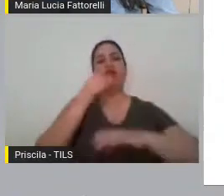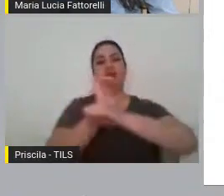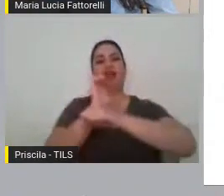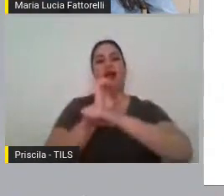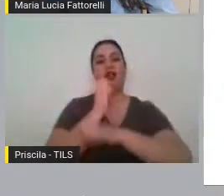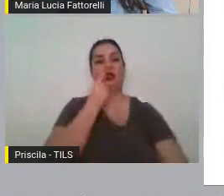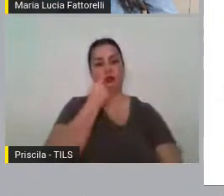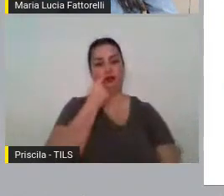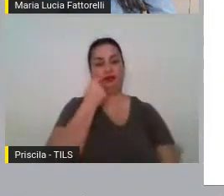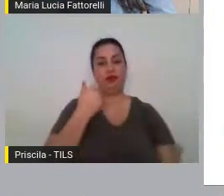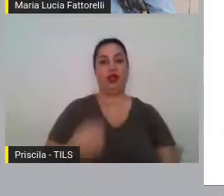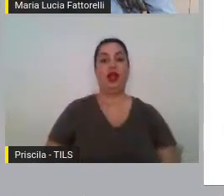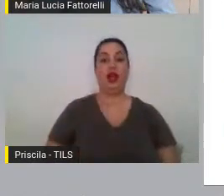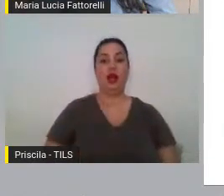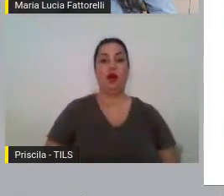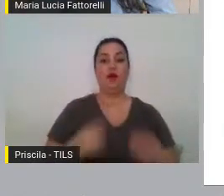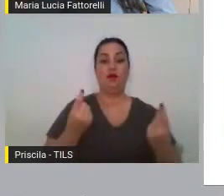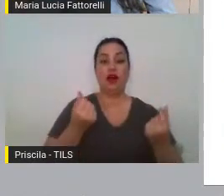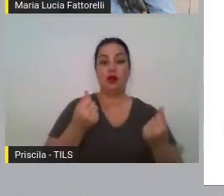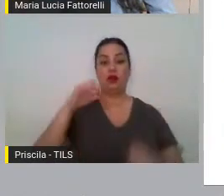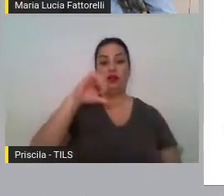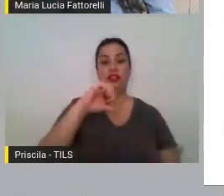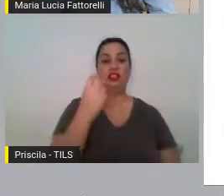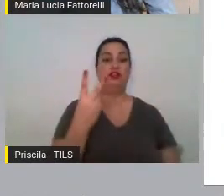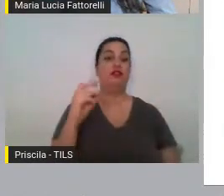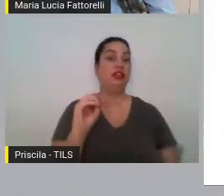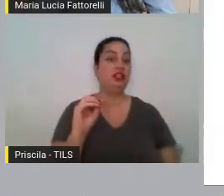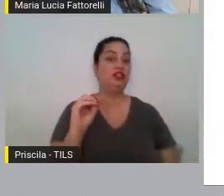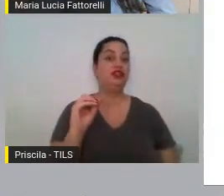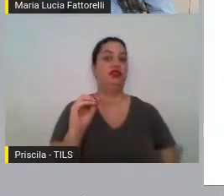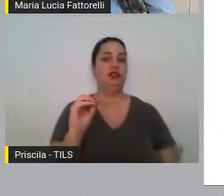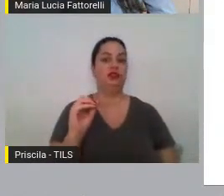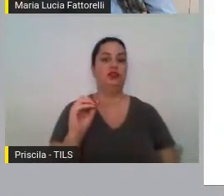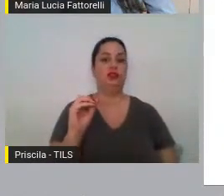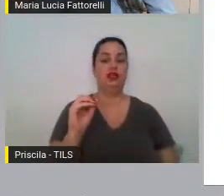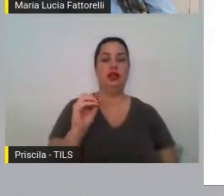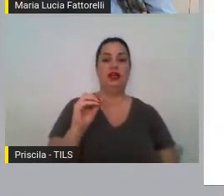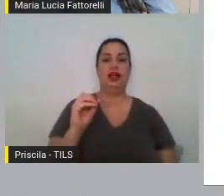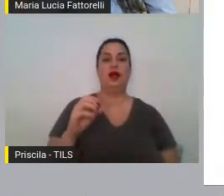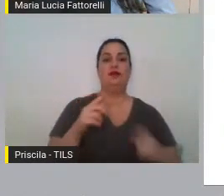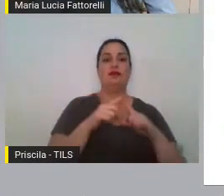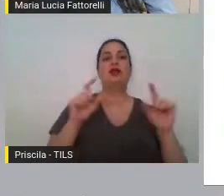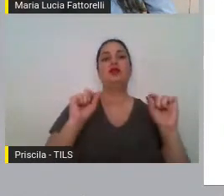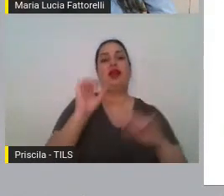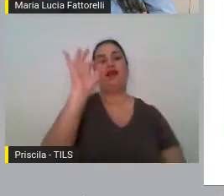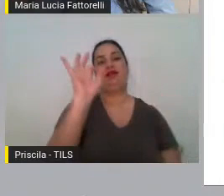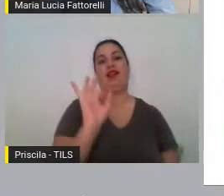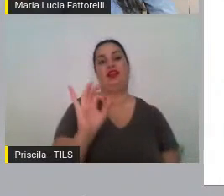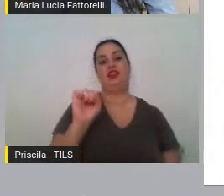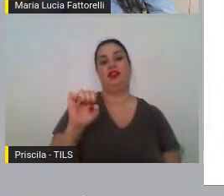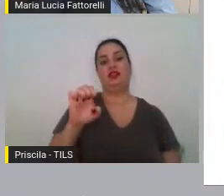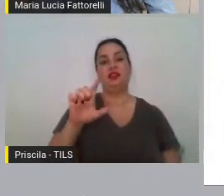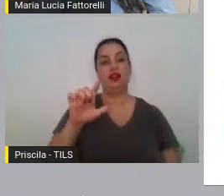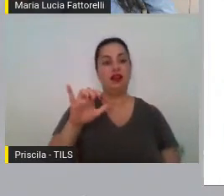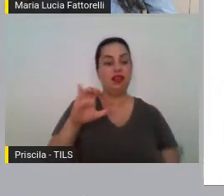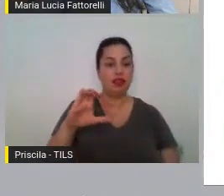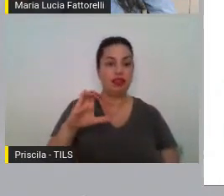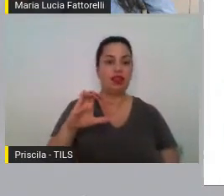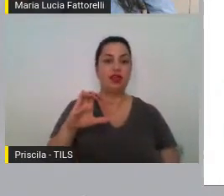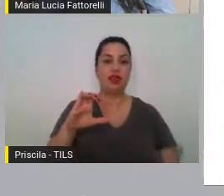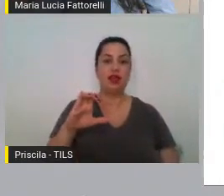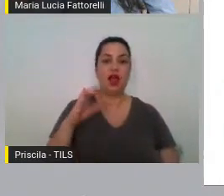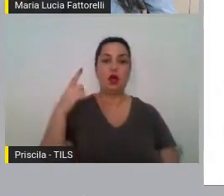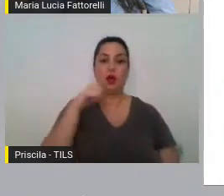920%. O IGPDI com mais 9, 1.000 e pouco. E a taxa Selic, 1.000. Então, aqui nós podemos ver que